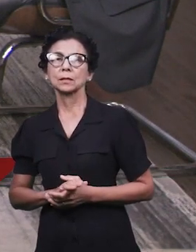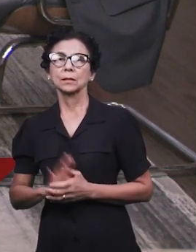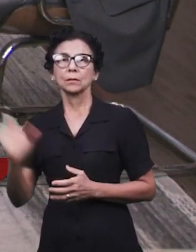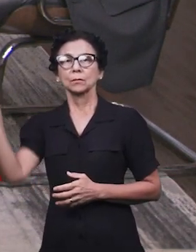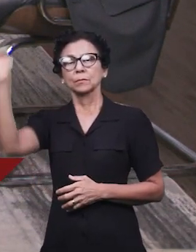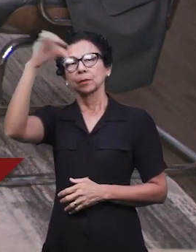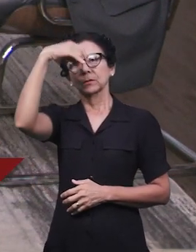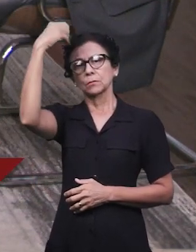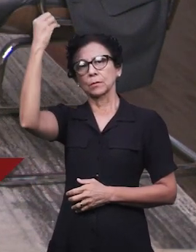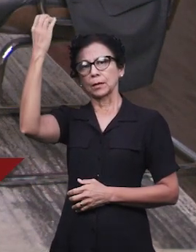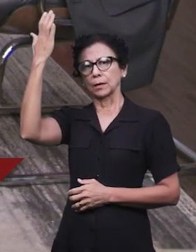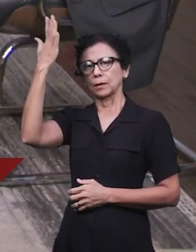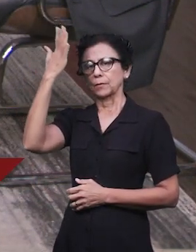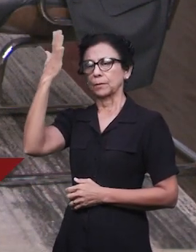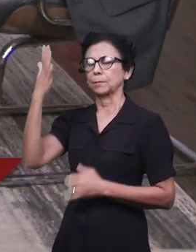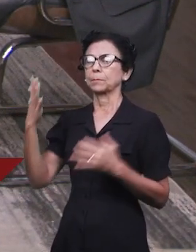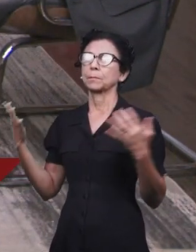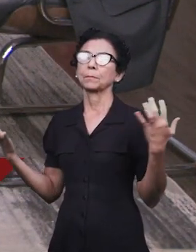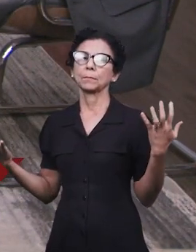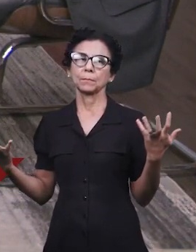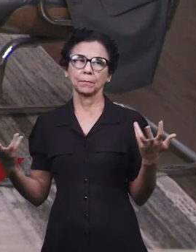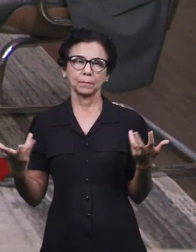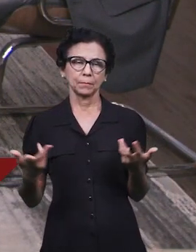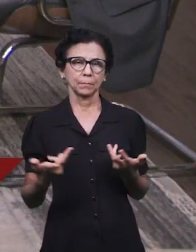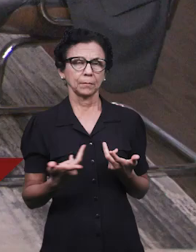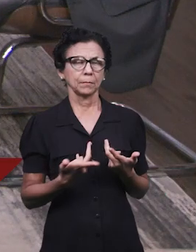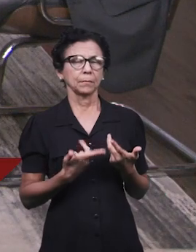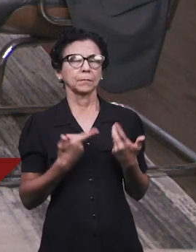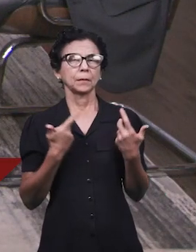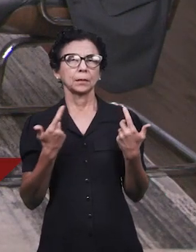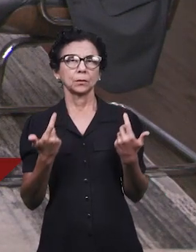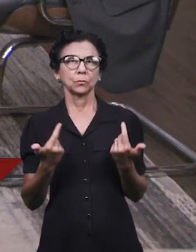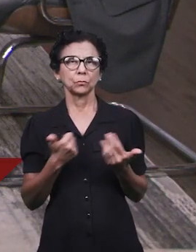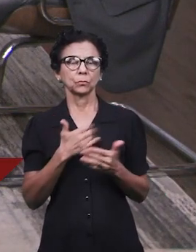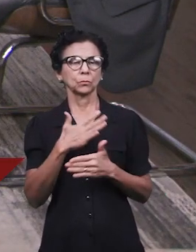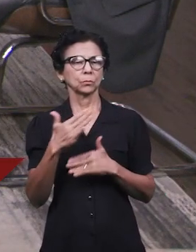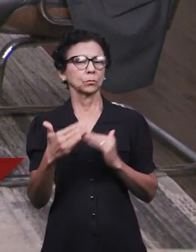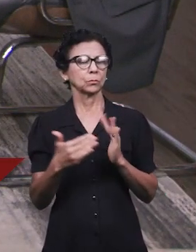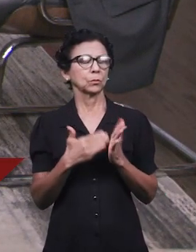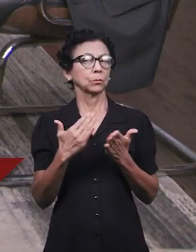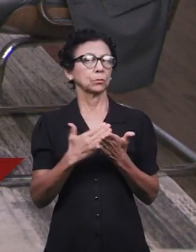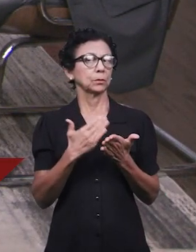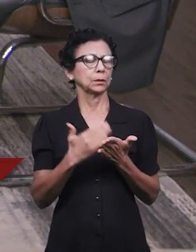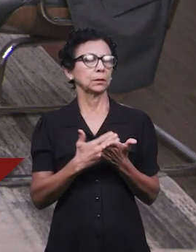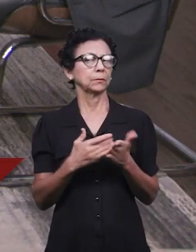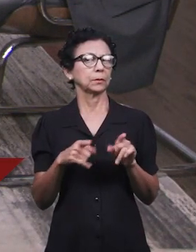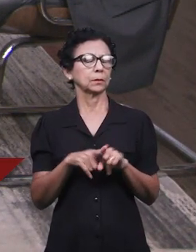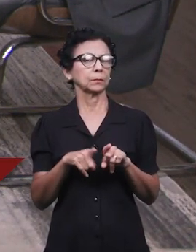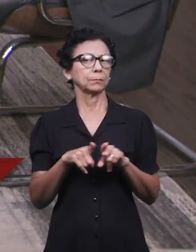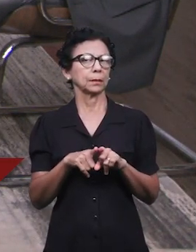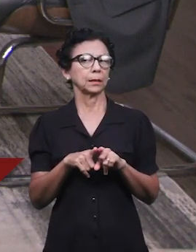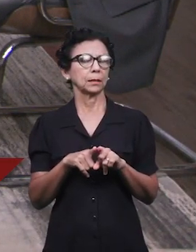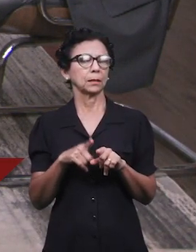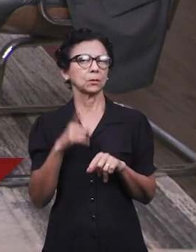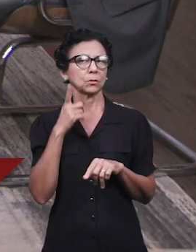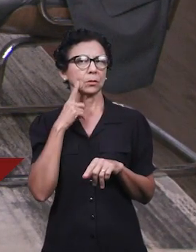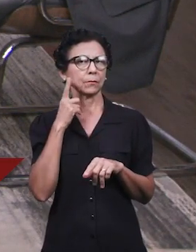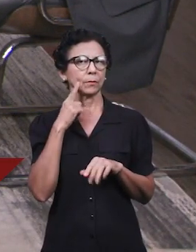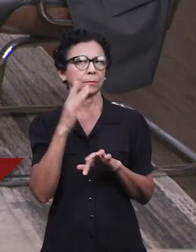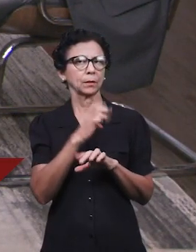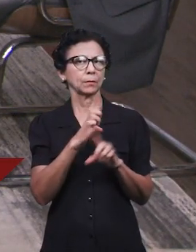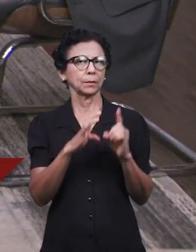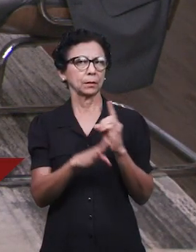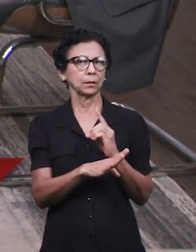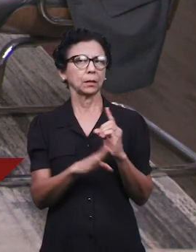ao longo de todo o livro. Há um aspecto que nós já abordamos, inclusive, em Escola Bíblica Dominical, é que essa primeira expressão